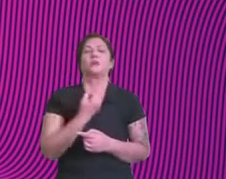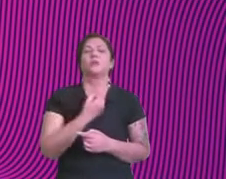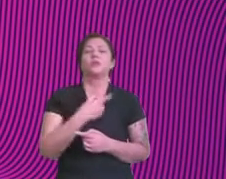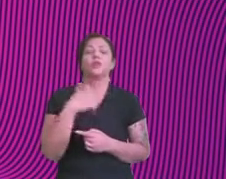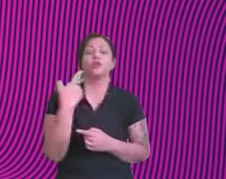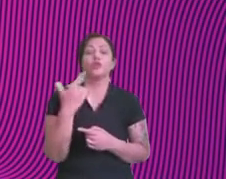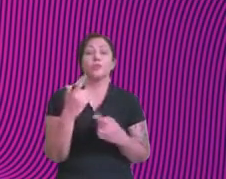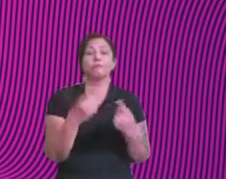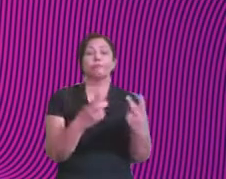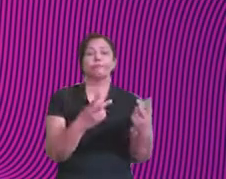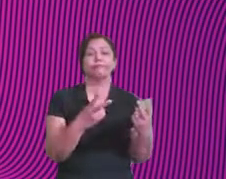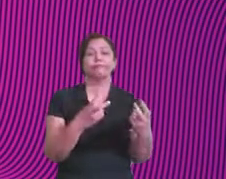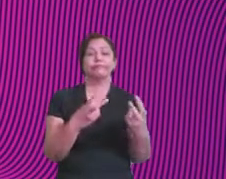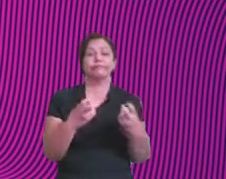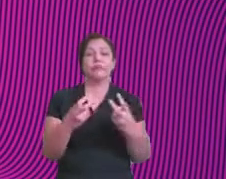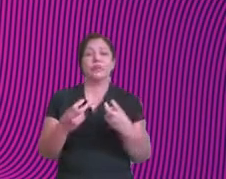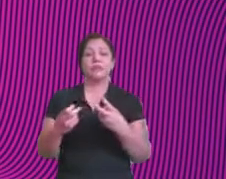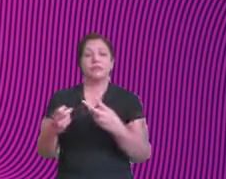ver